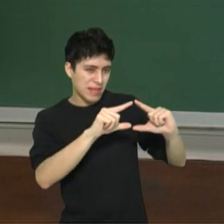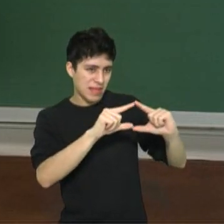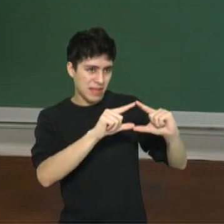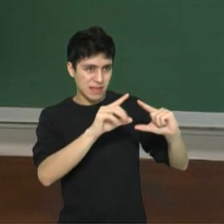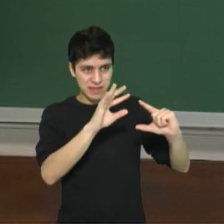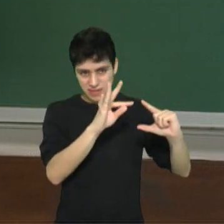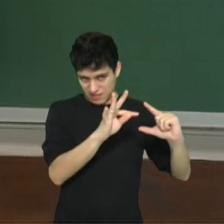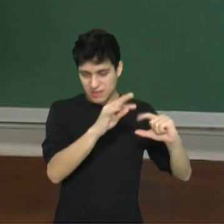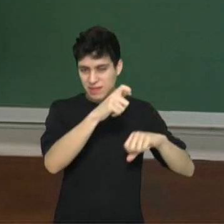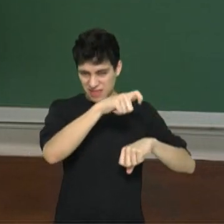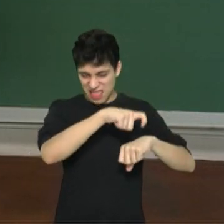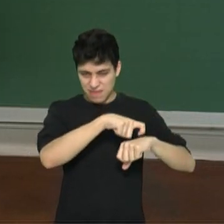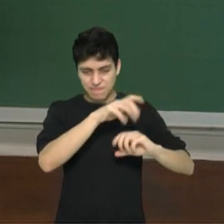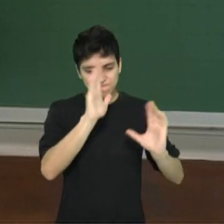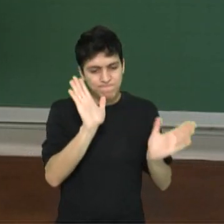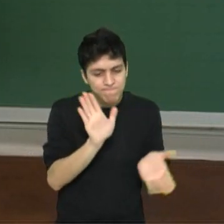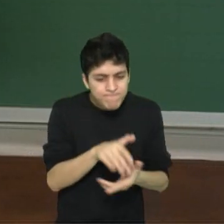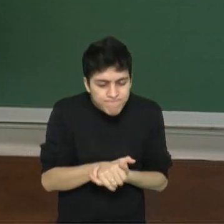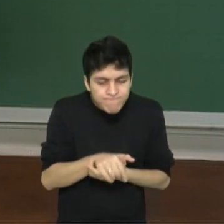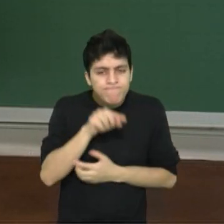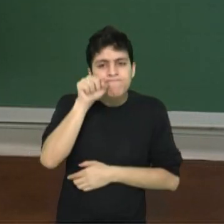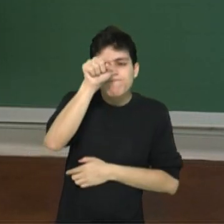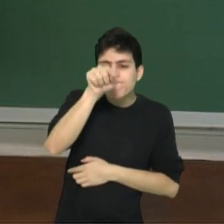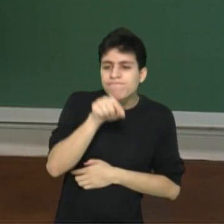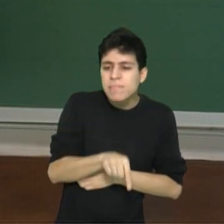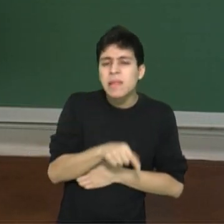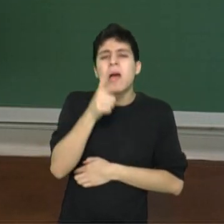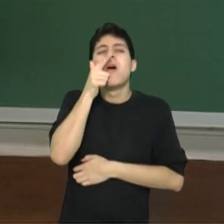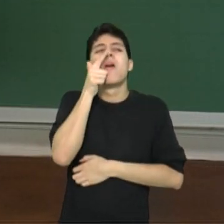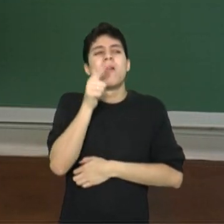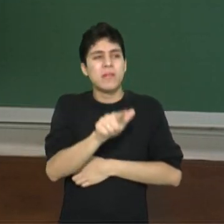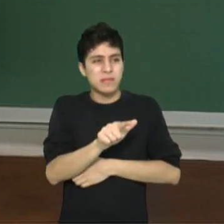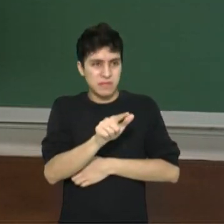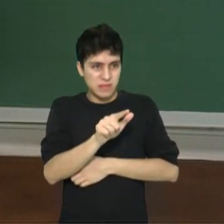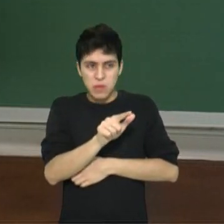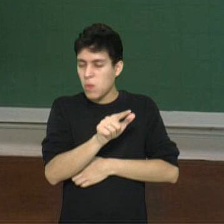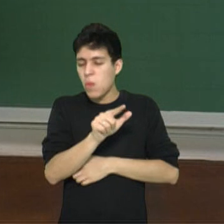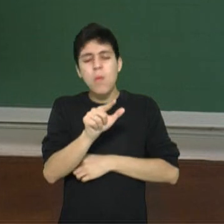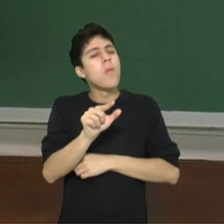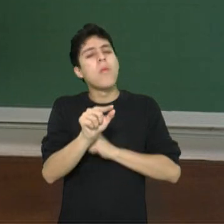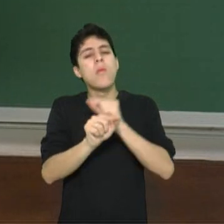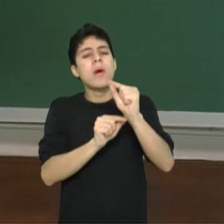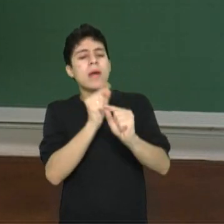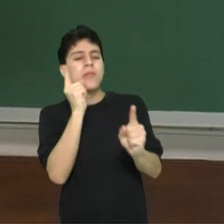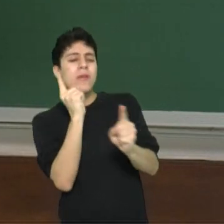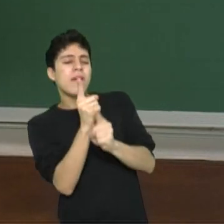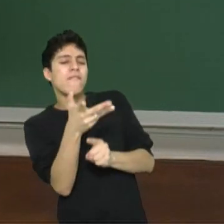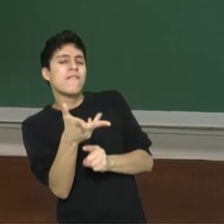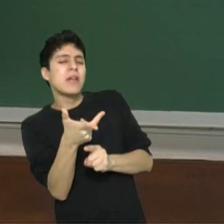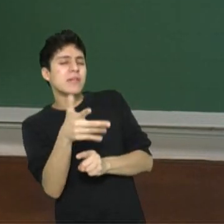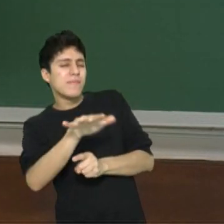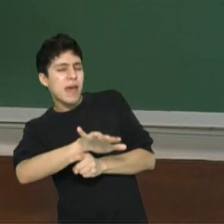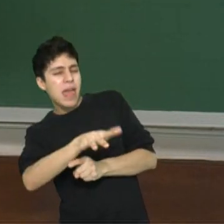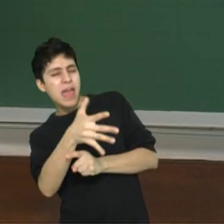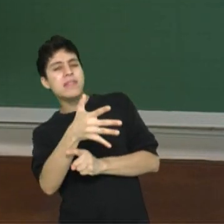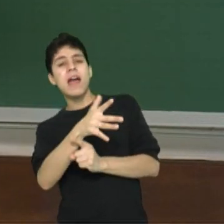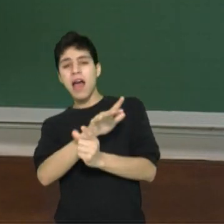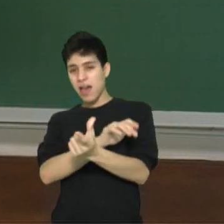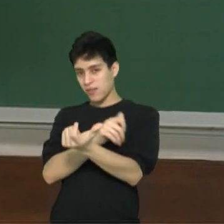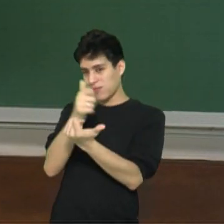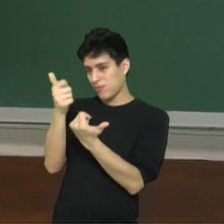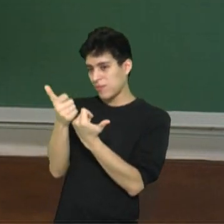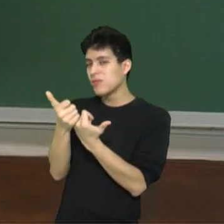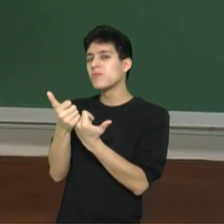o intervalo de tempo. Com esses dados, a gente consegue descobrir a velocidade média. E aí sim substituímos